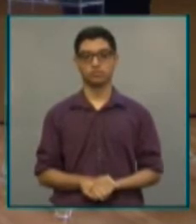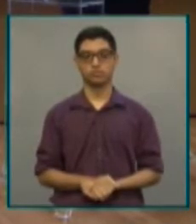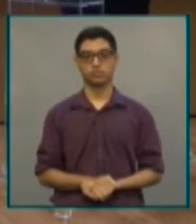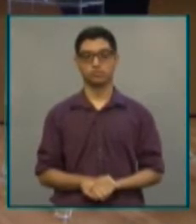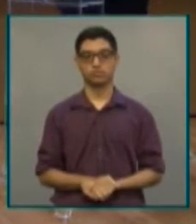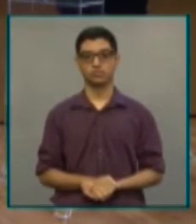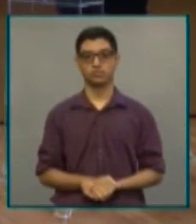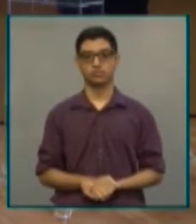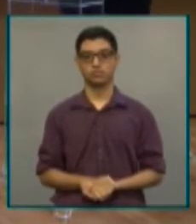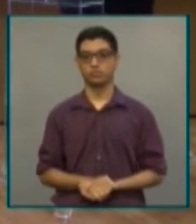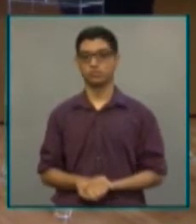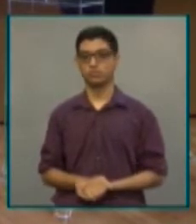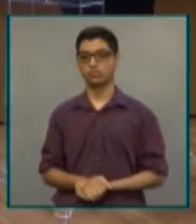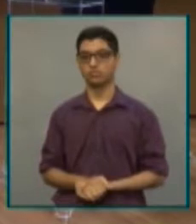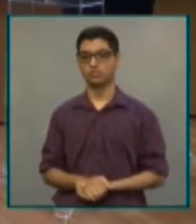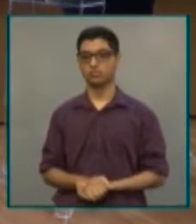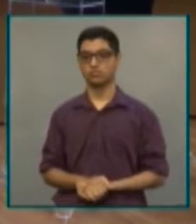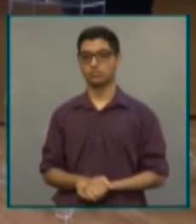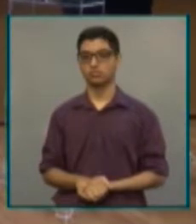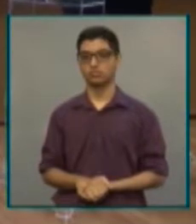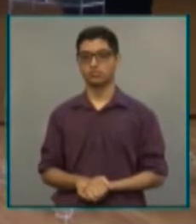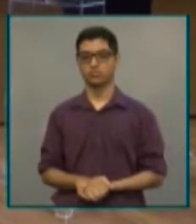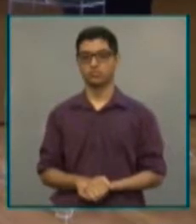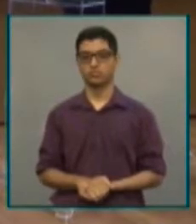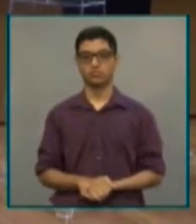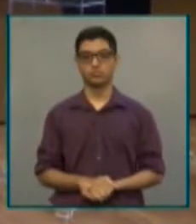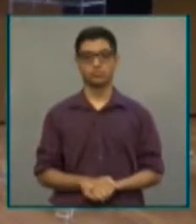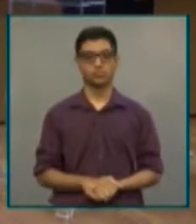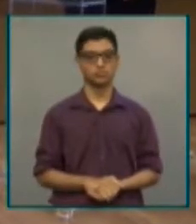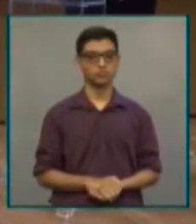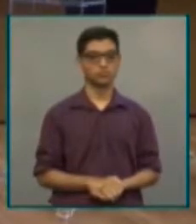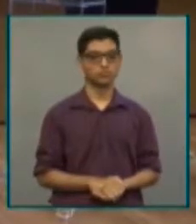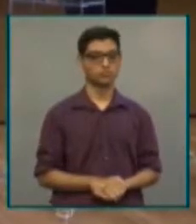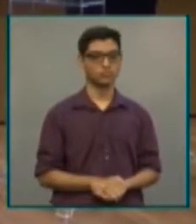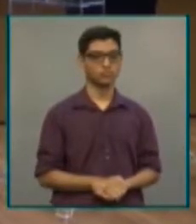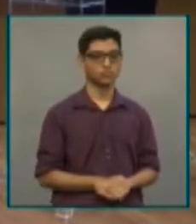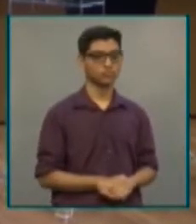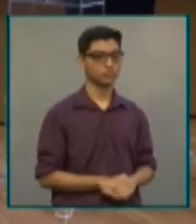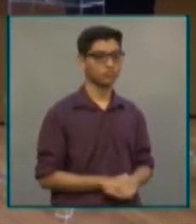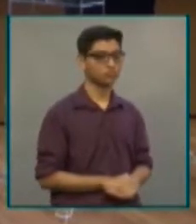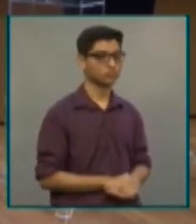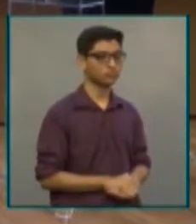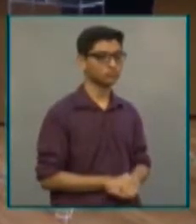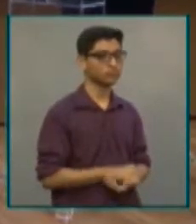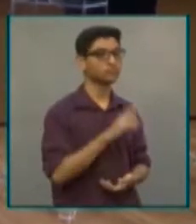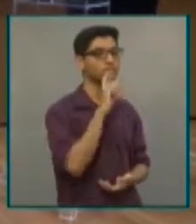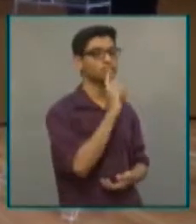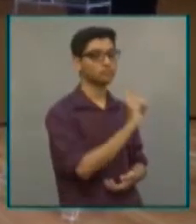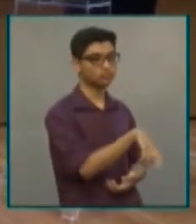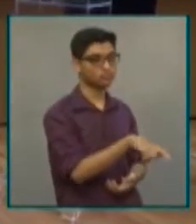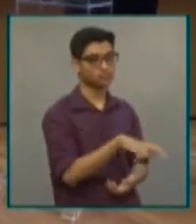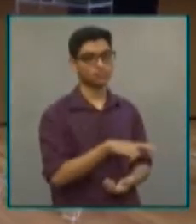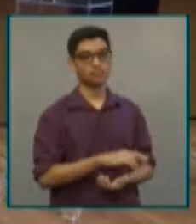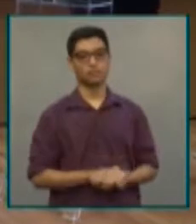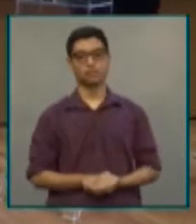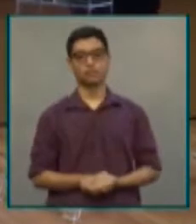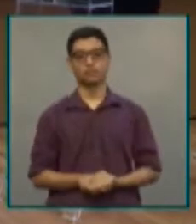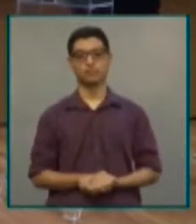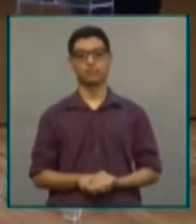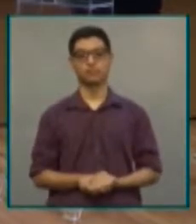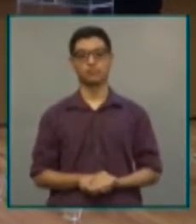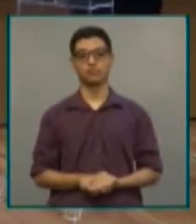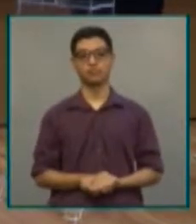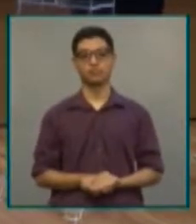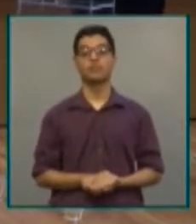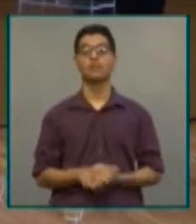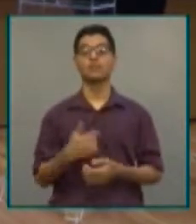Candidata Roberta Vasques tem até um minuto para replicar. Bom, candidata, eu tive a curiosidade de